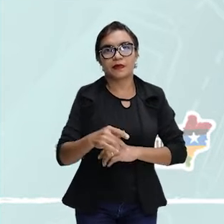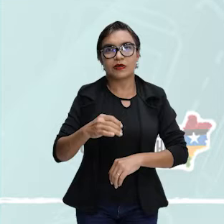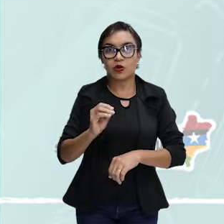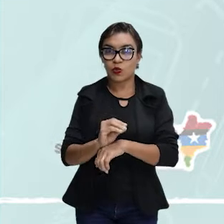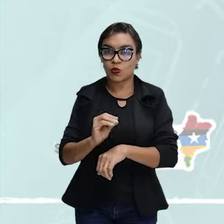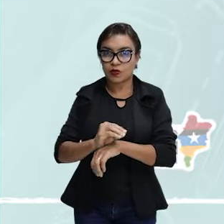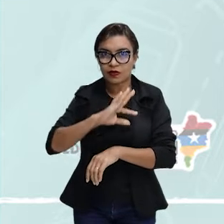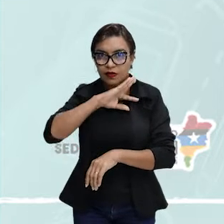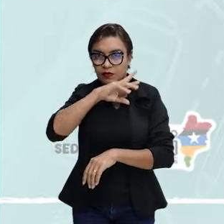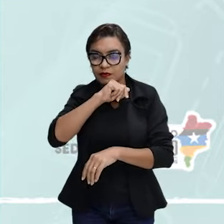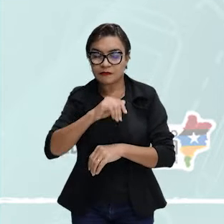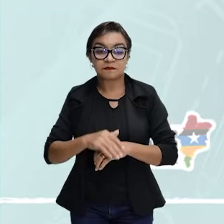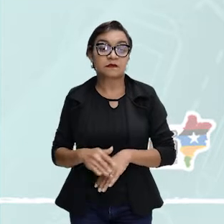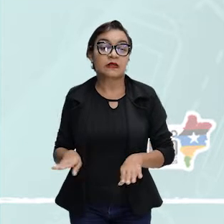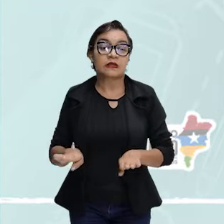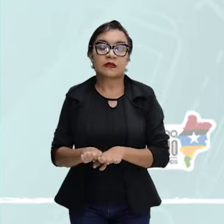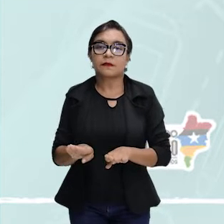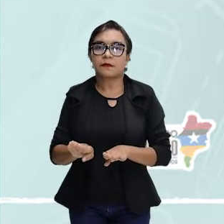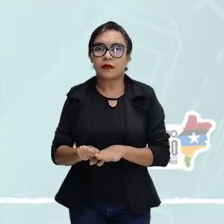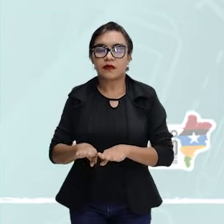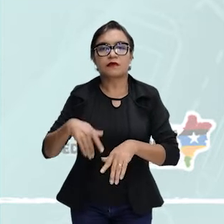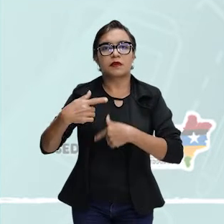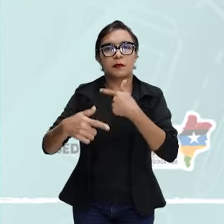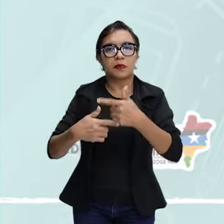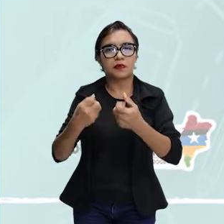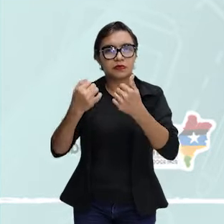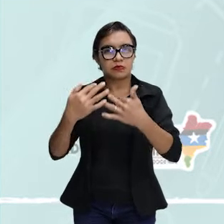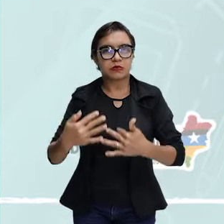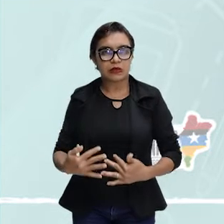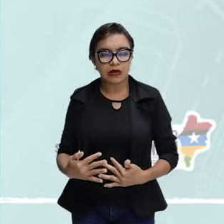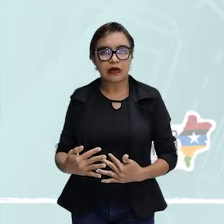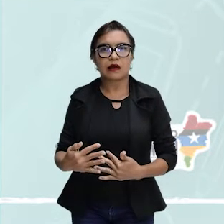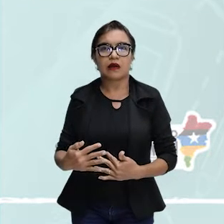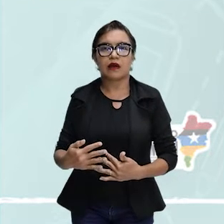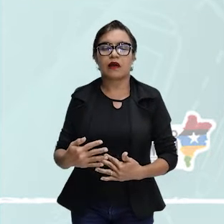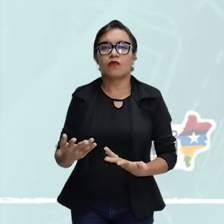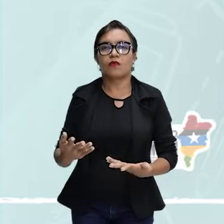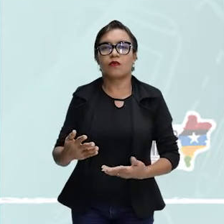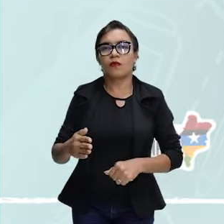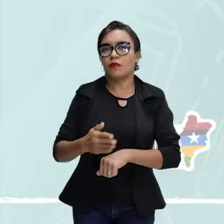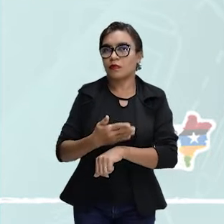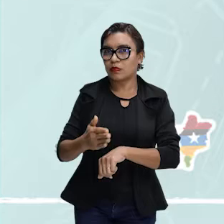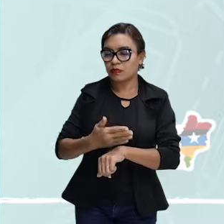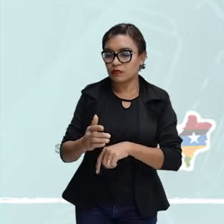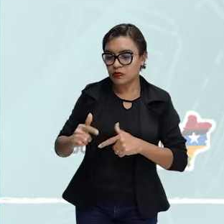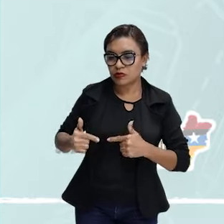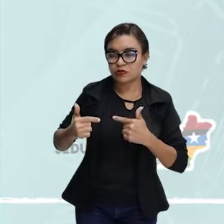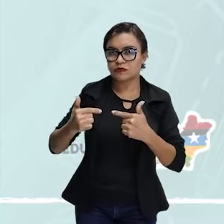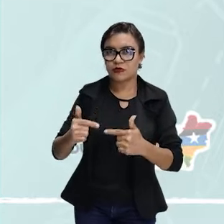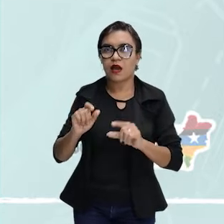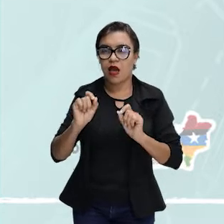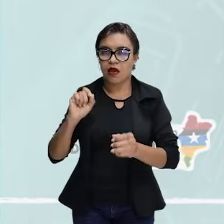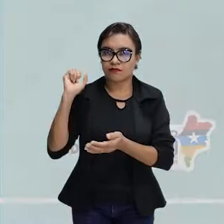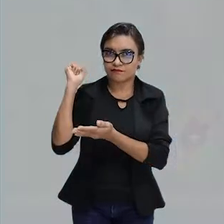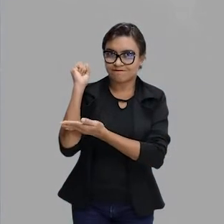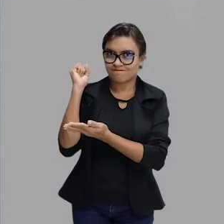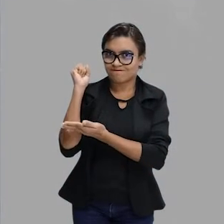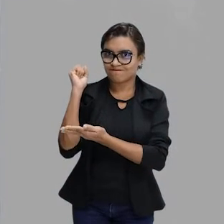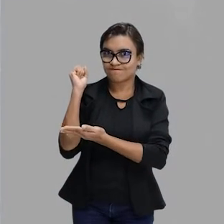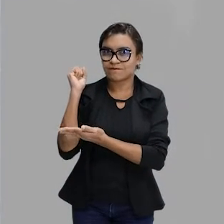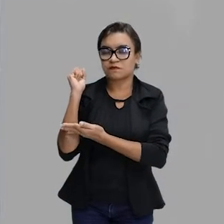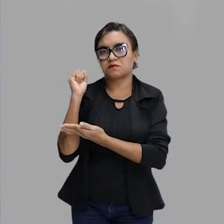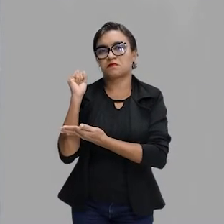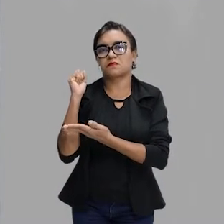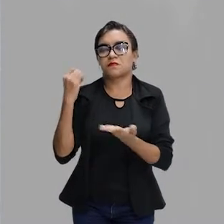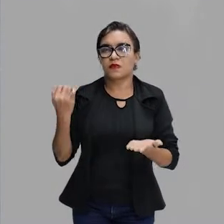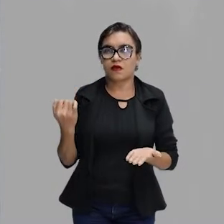falar sobre talvez uma das atividades econômicas mais antigas, né, que é o extrativismo, né, que vai se diferenciar em extrativismo